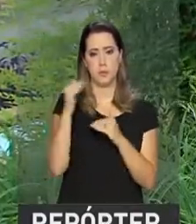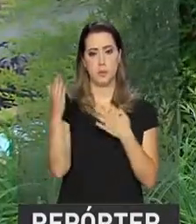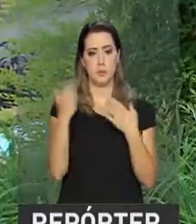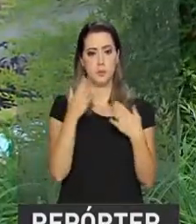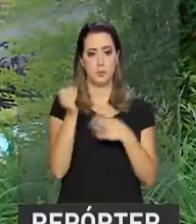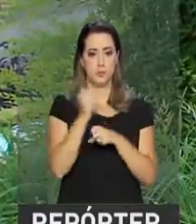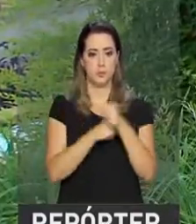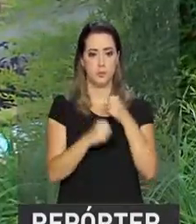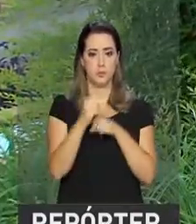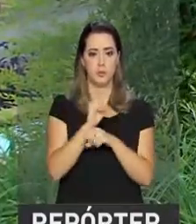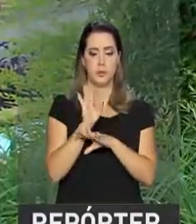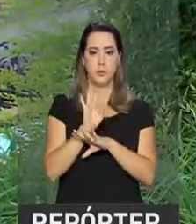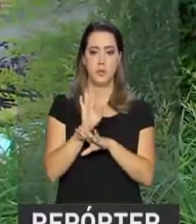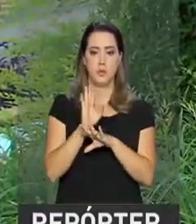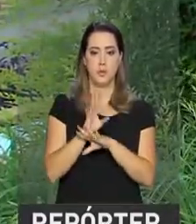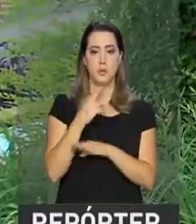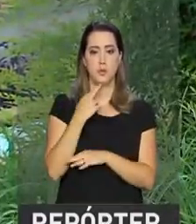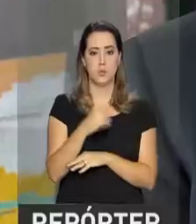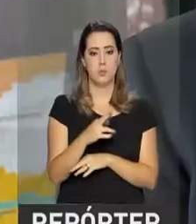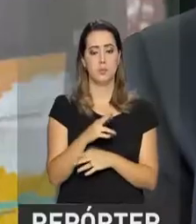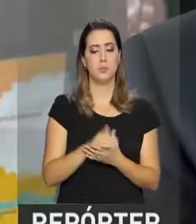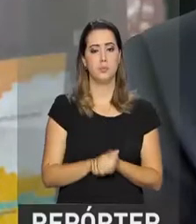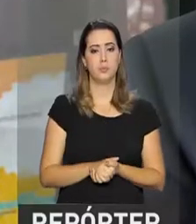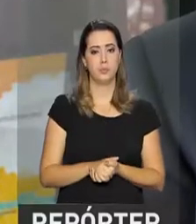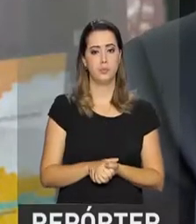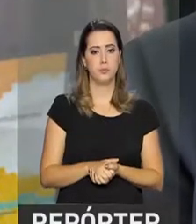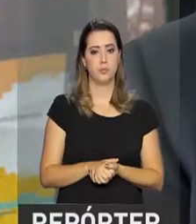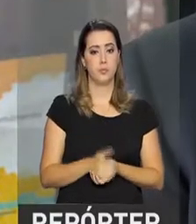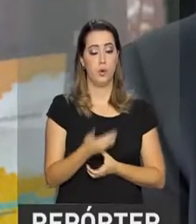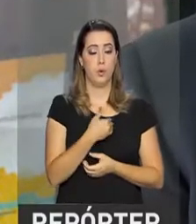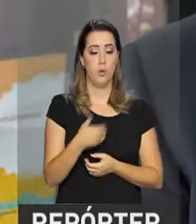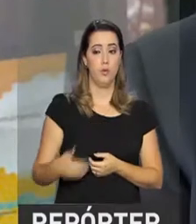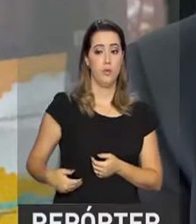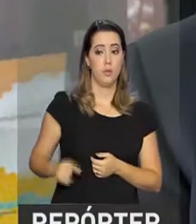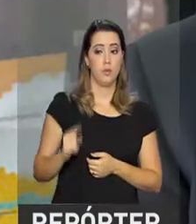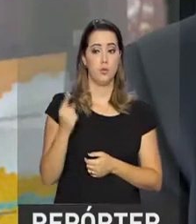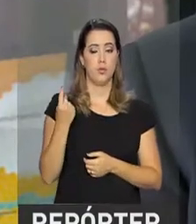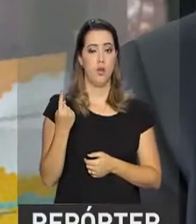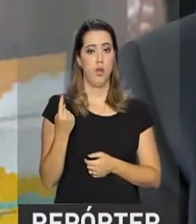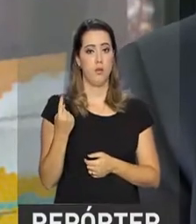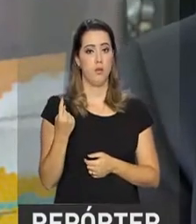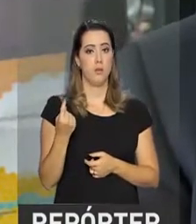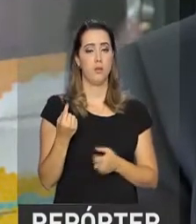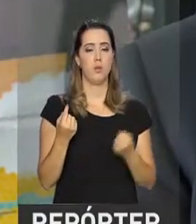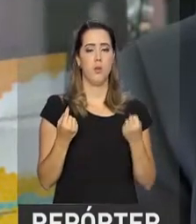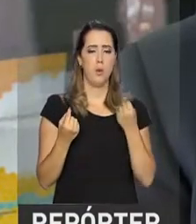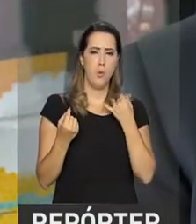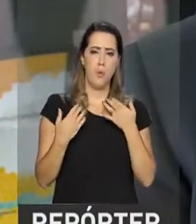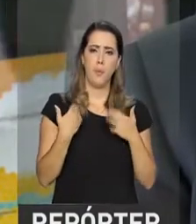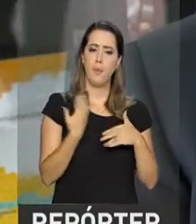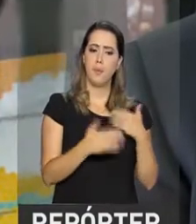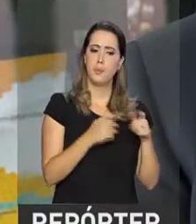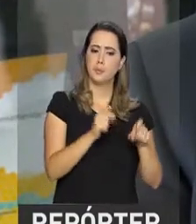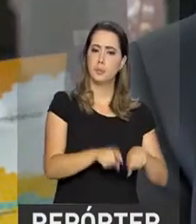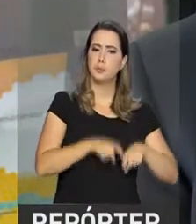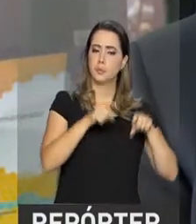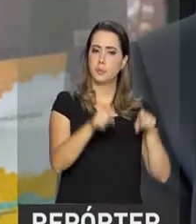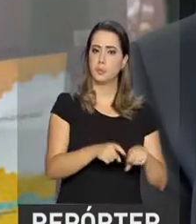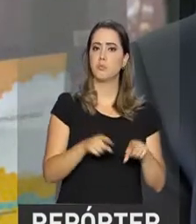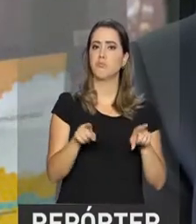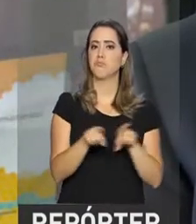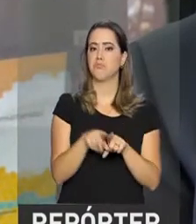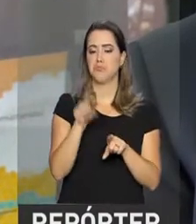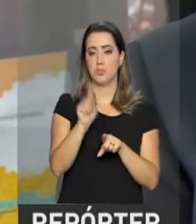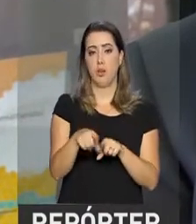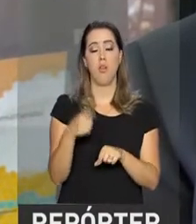anterior contribuiu para o resultado a ação do governo de um lado ea eo bom desempenho da safra veículo agrícola foram